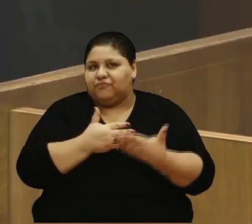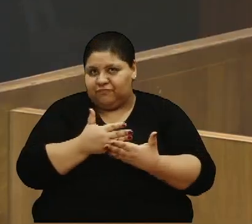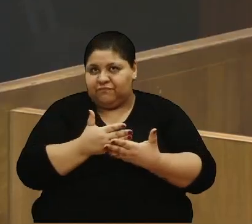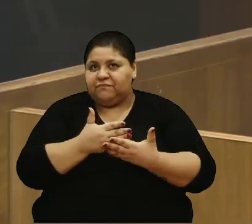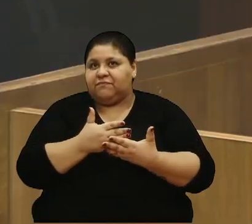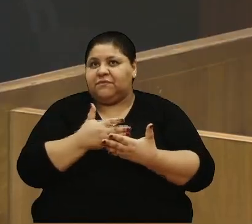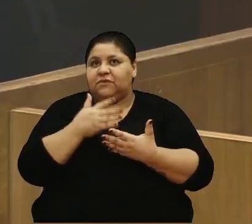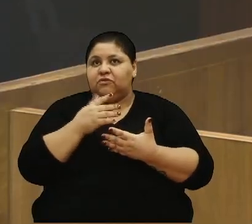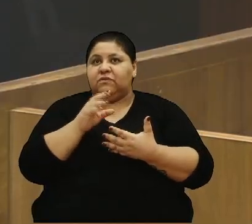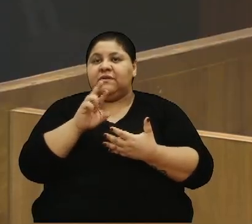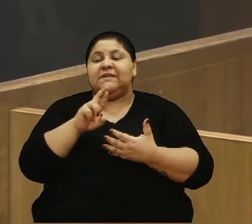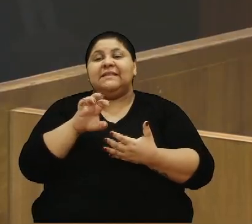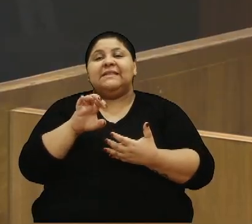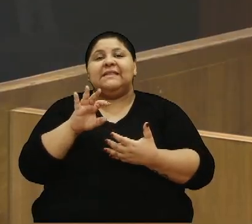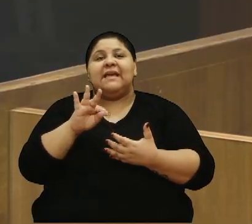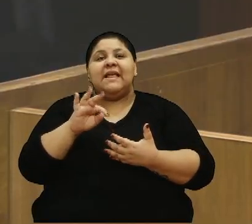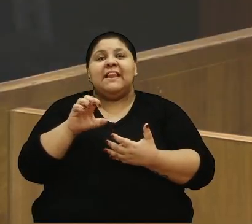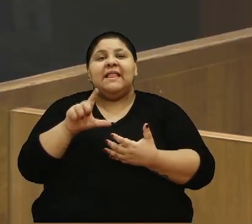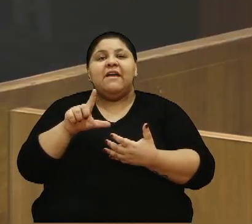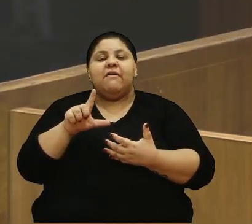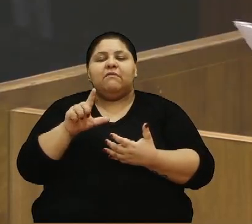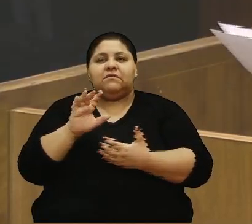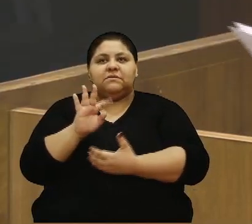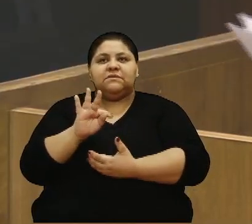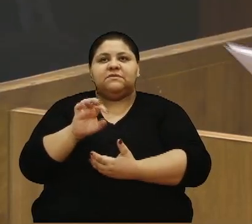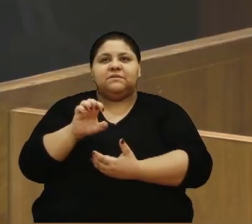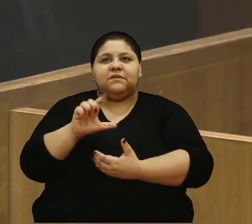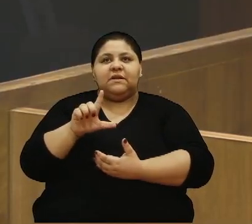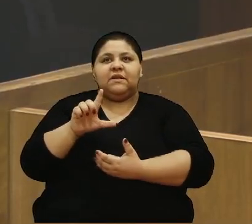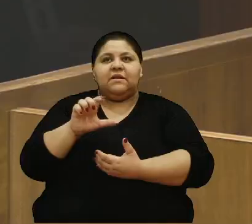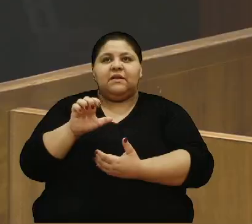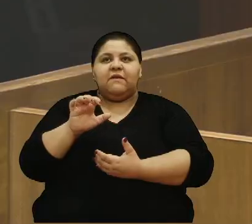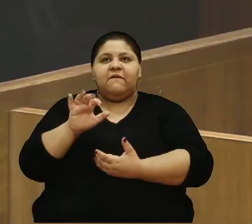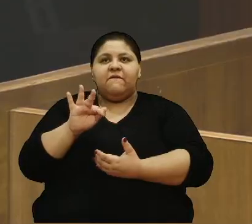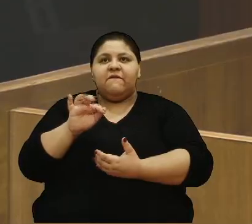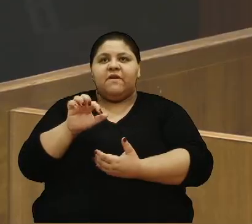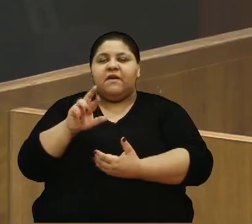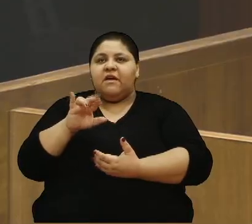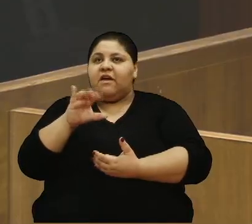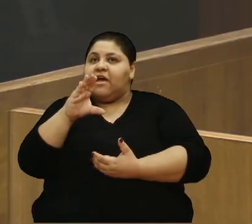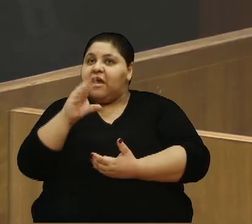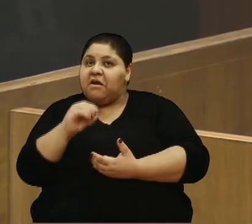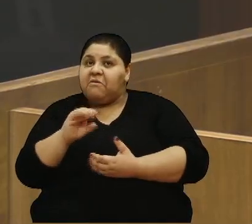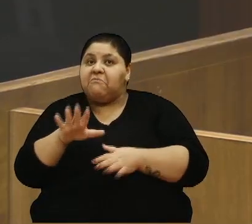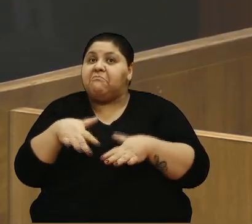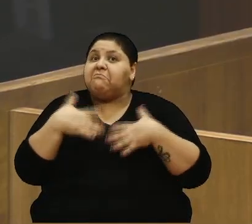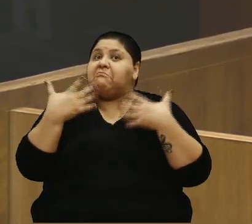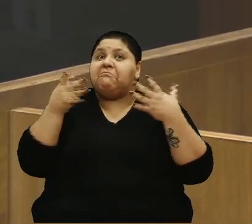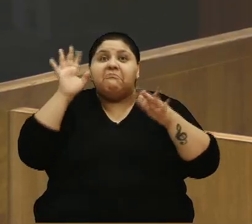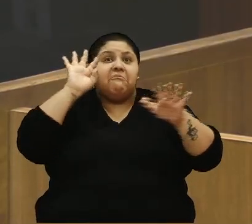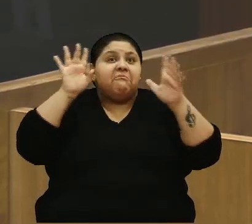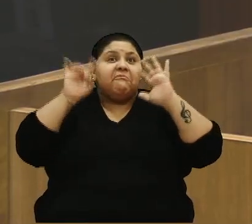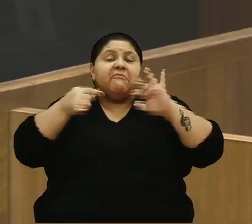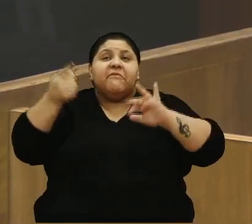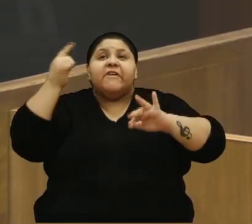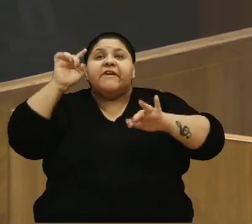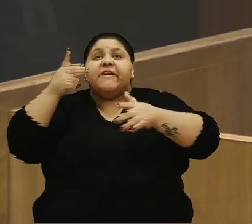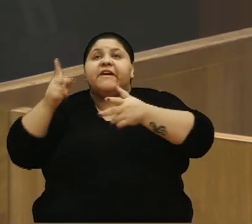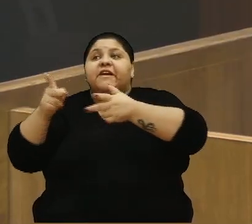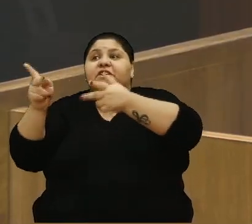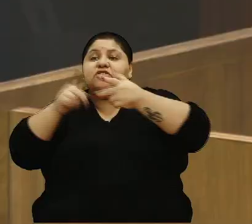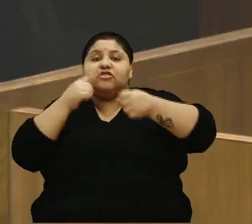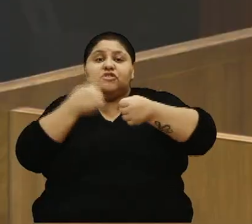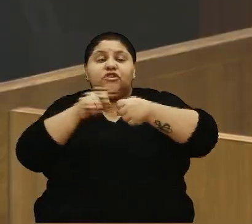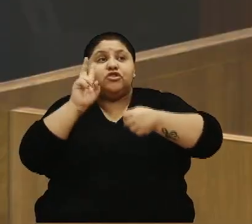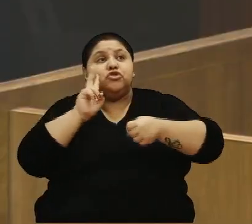do teleférico também, alertar a nossa comunidade. Quem diria, Caxias do Sul com teleférico? Muitas vezes a gente sai, visita uma cidade, a gente